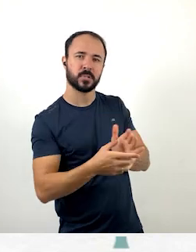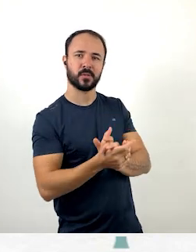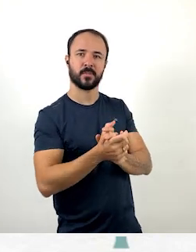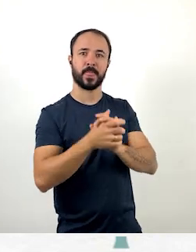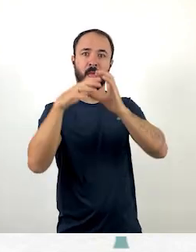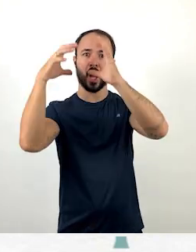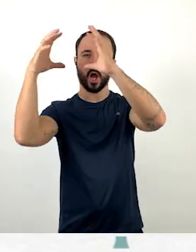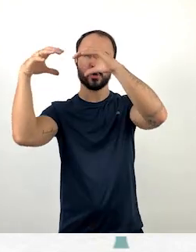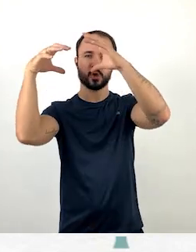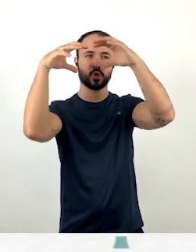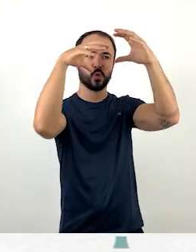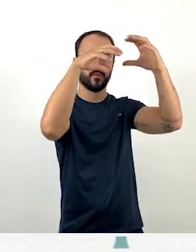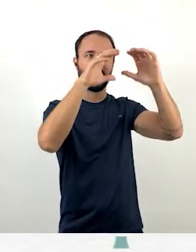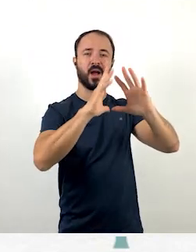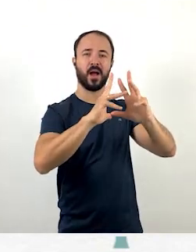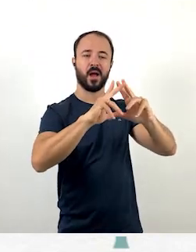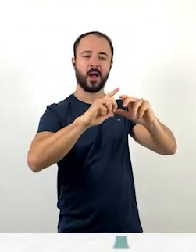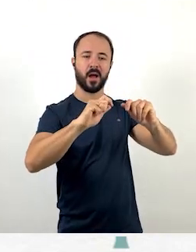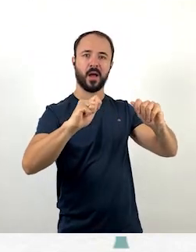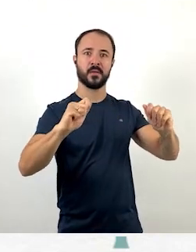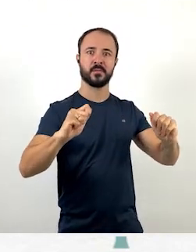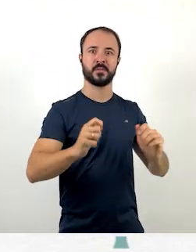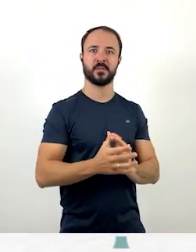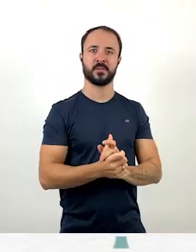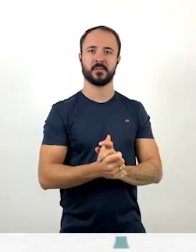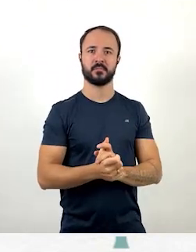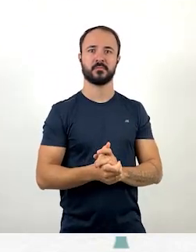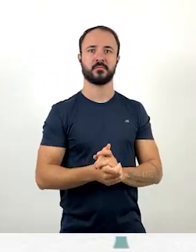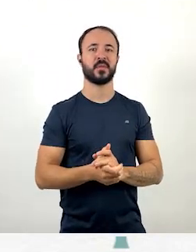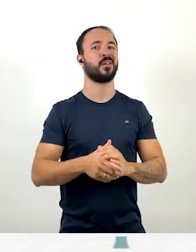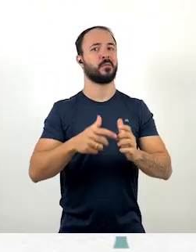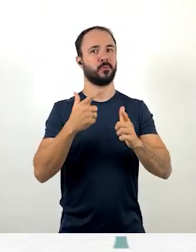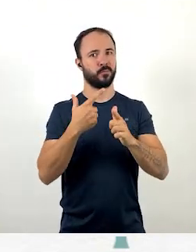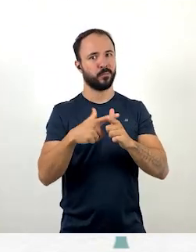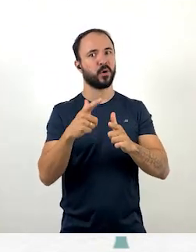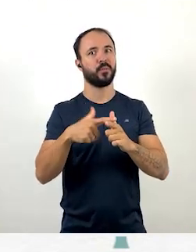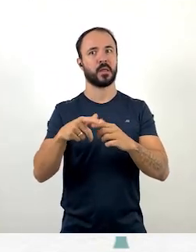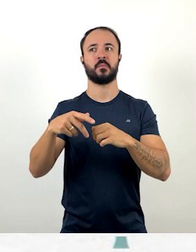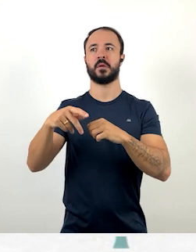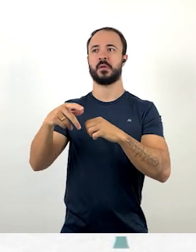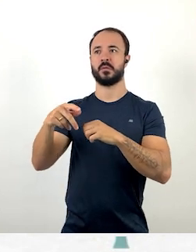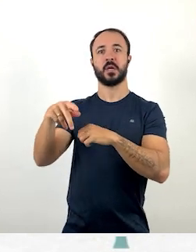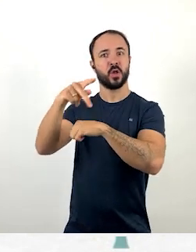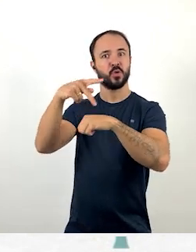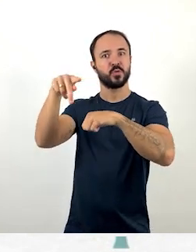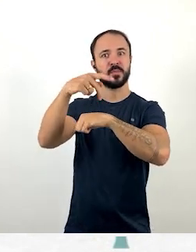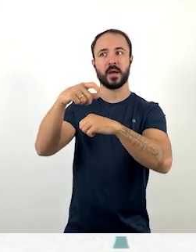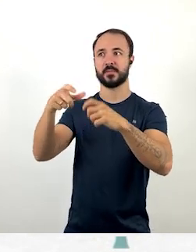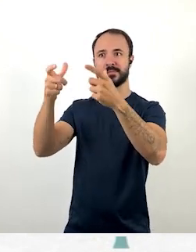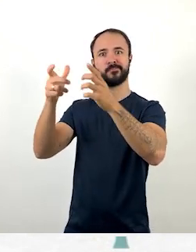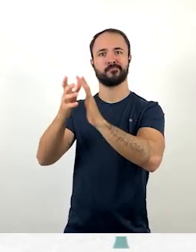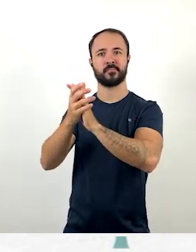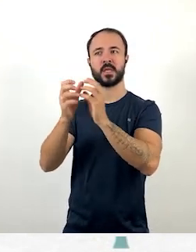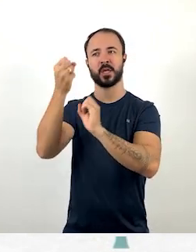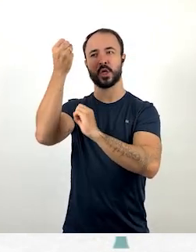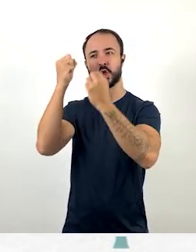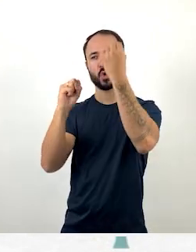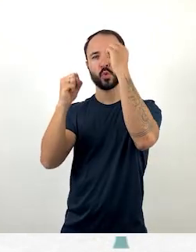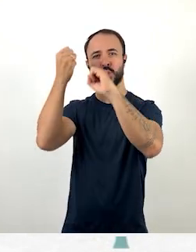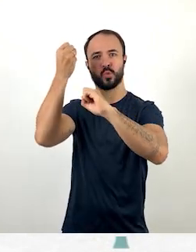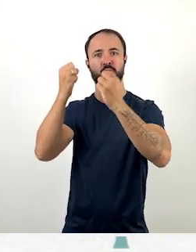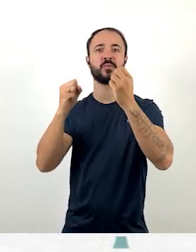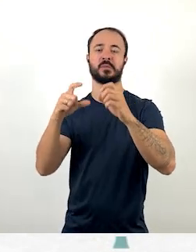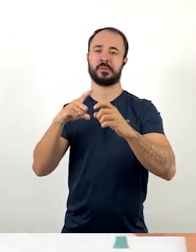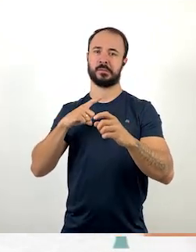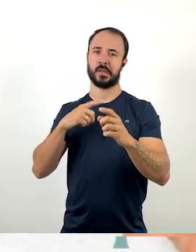Atualmente, a chuva ácida é um dos principais problemas dos países industrializados, formada pela emissão de gases